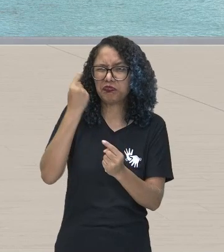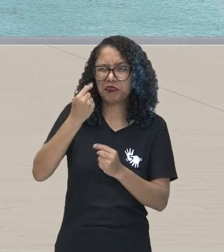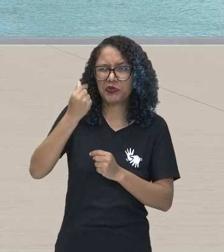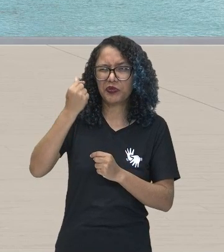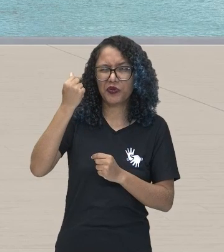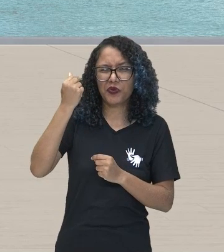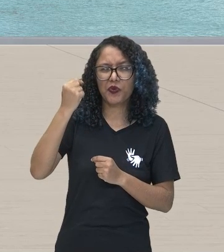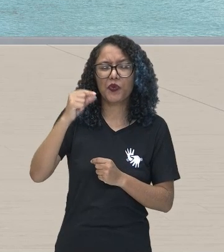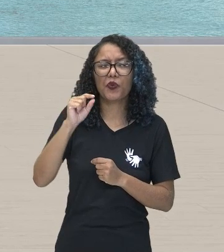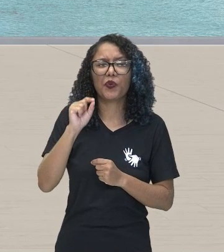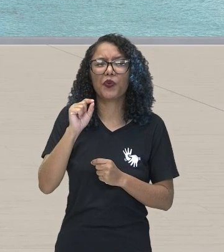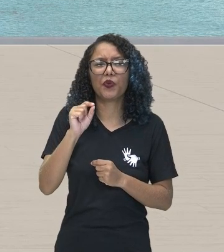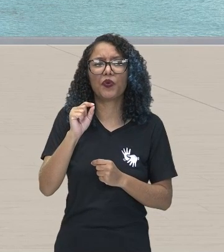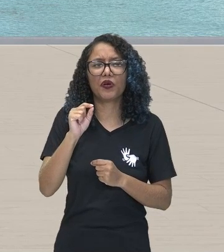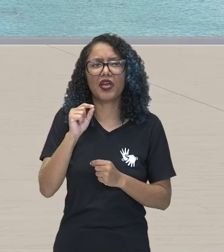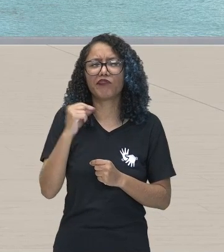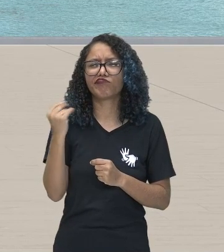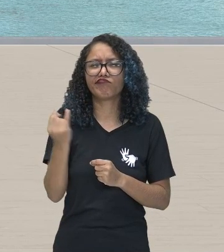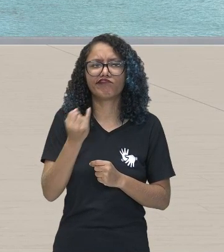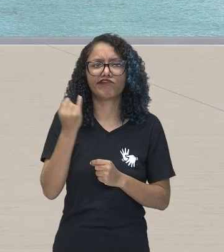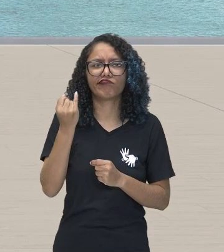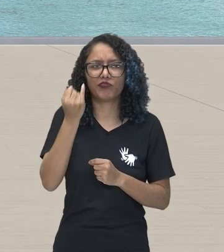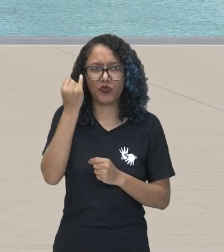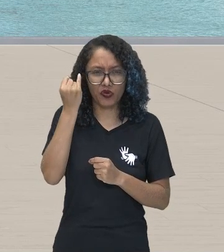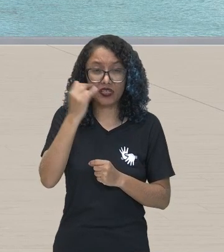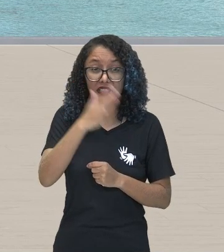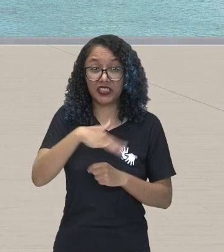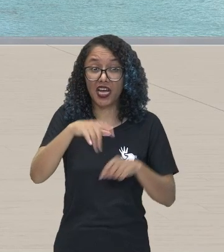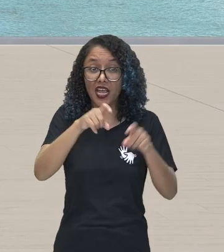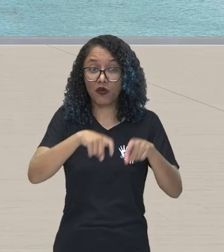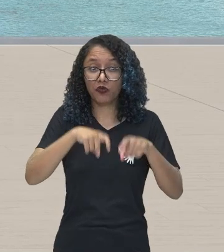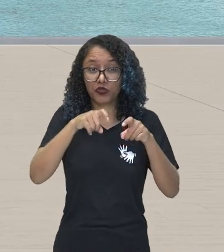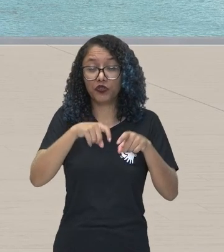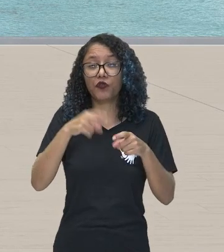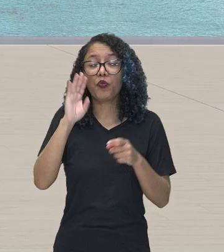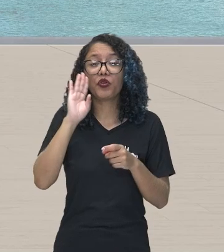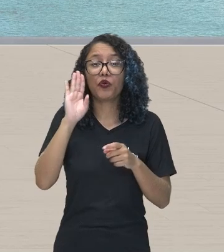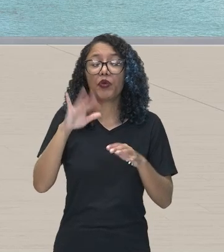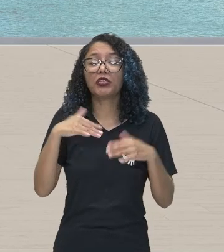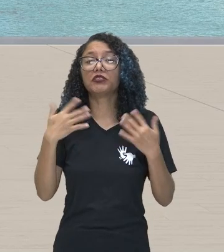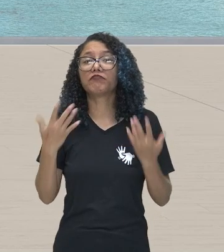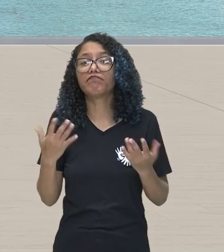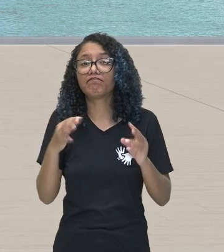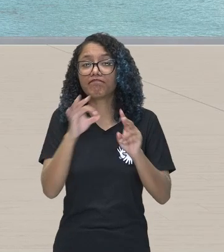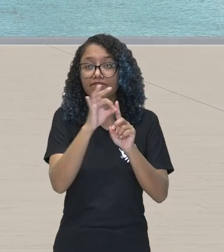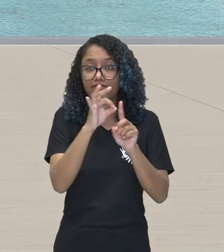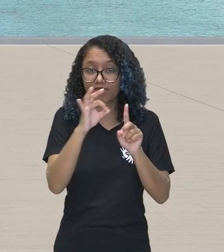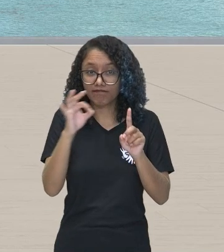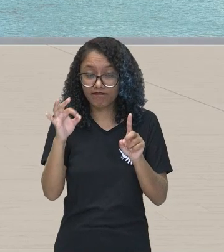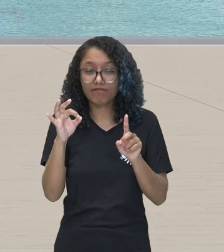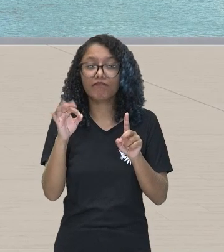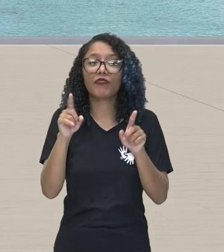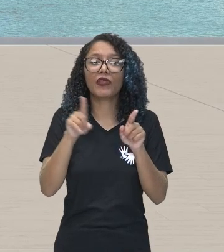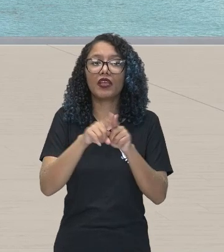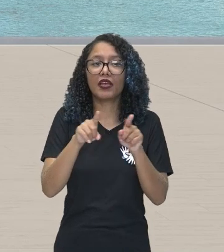mantêm aí uma importante área de cultivo, principalmente de trigo, mas também ali de